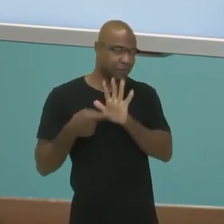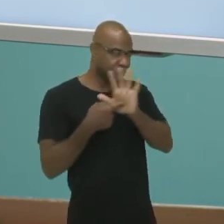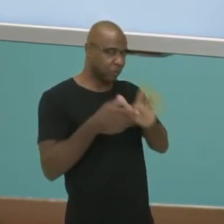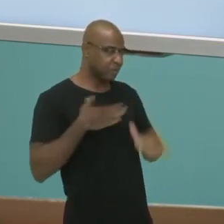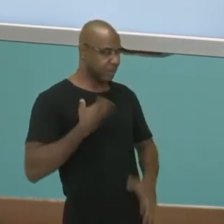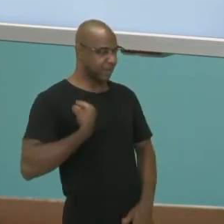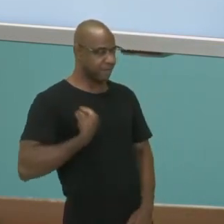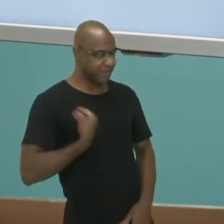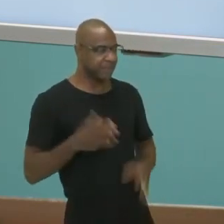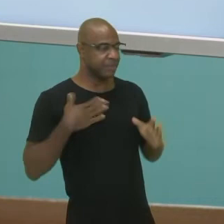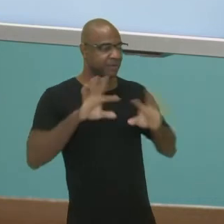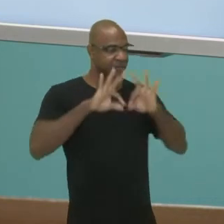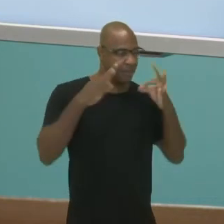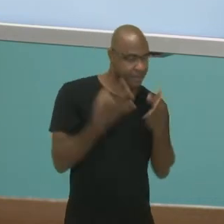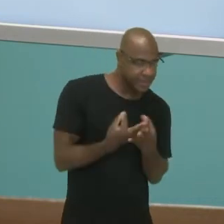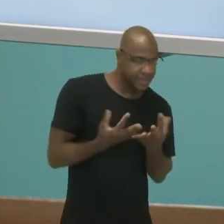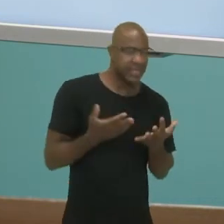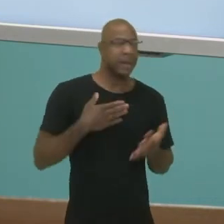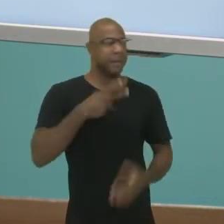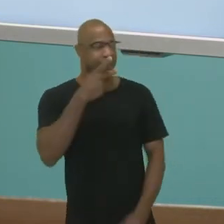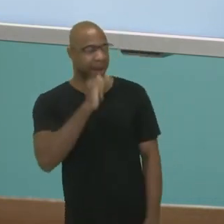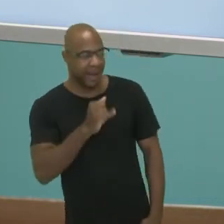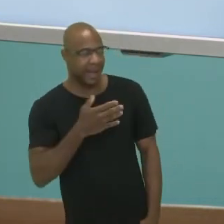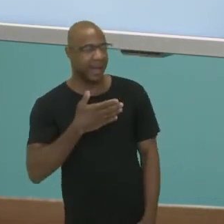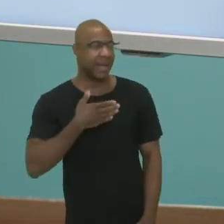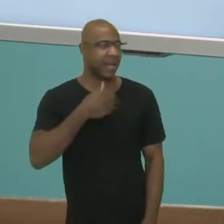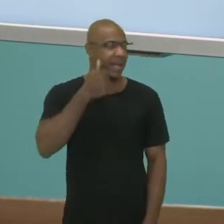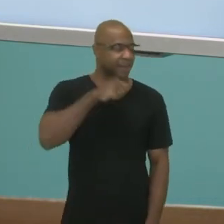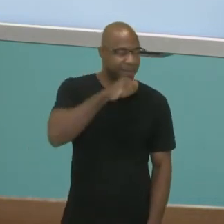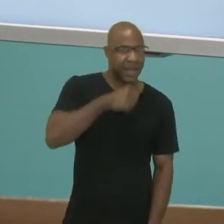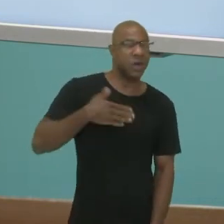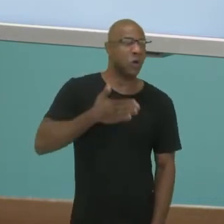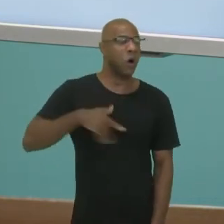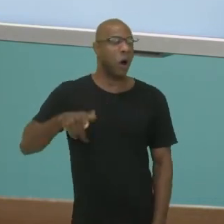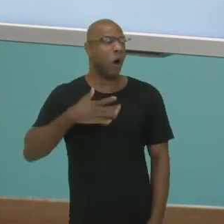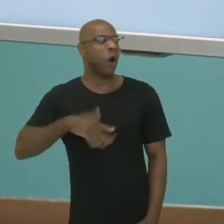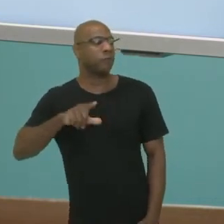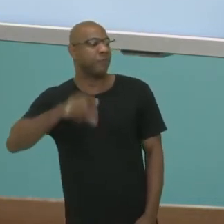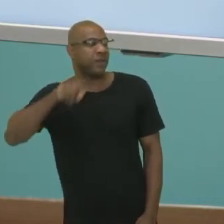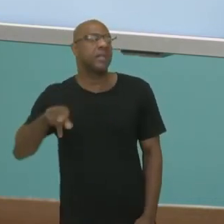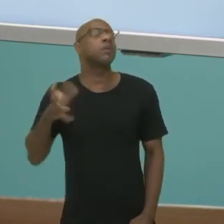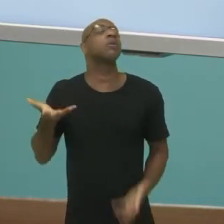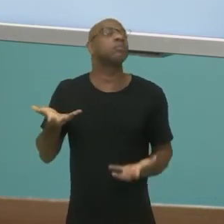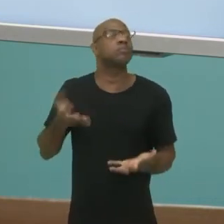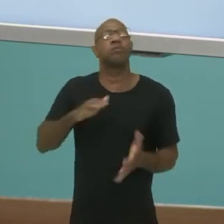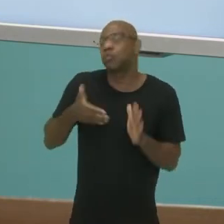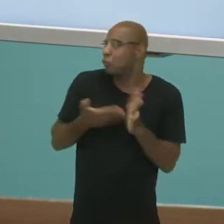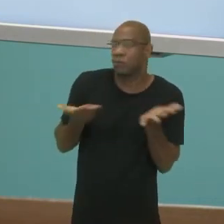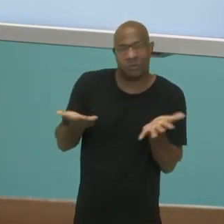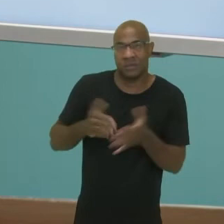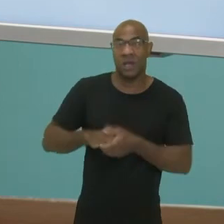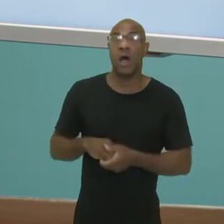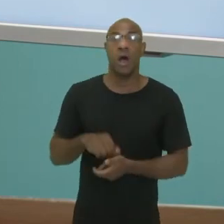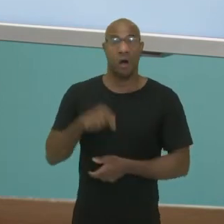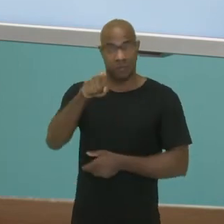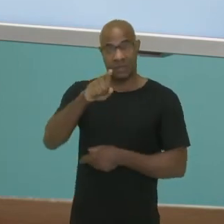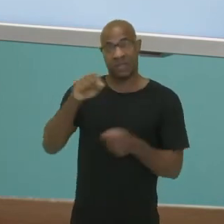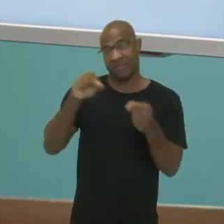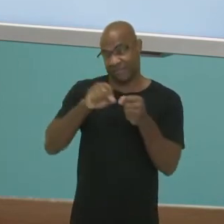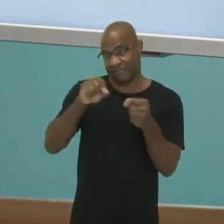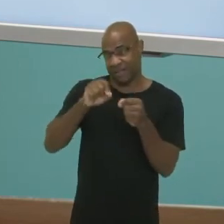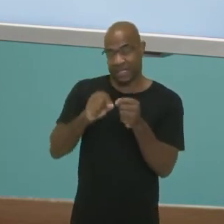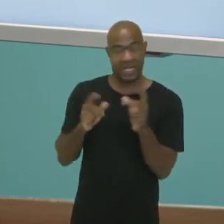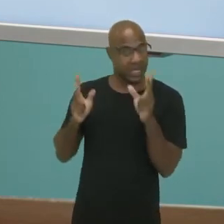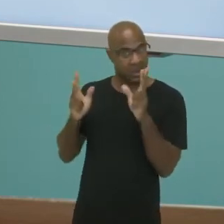sobre a sua família, sobre o seu pai, a sua mãe, os seus gostos e preferências, aquilo que ela gosta e aquilo que ela não gosta, o que ela